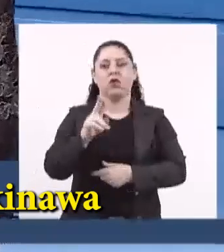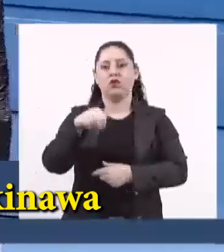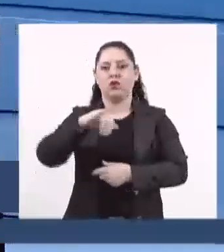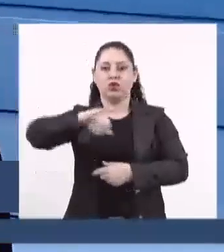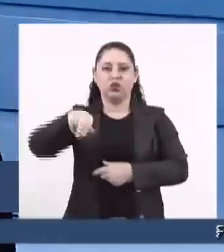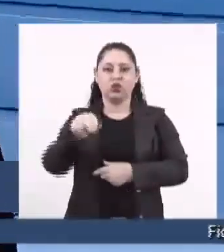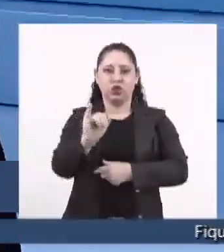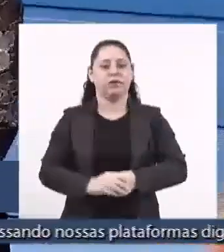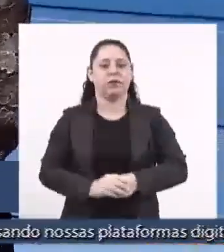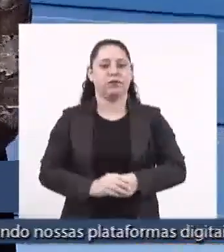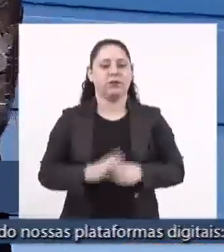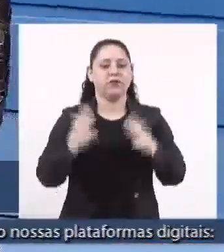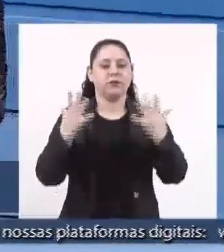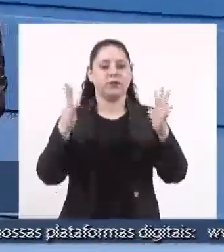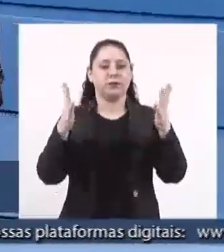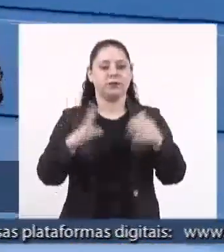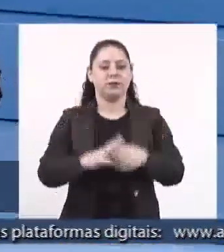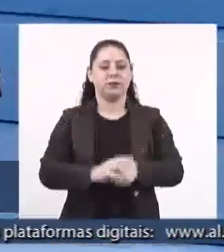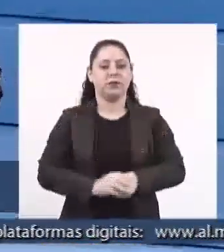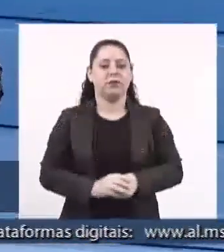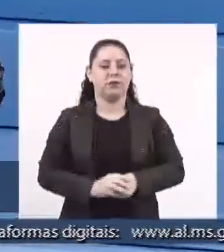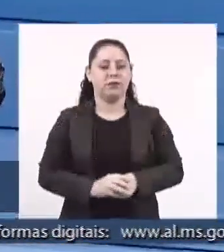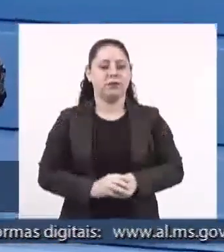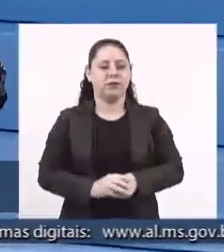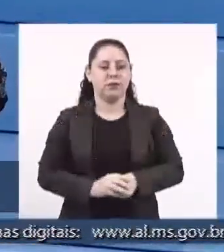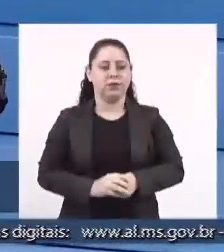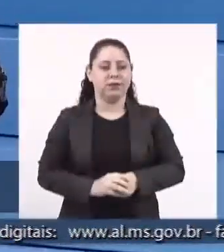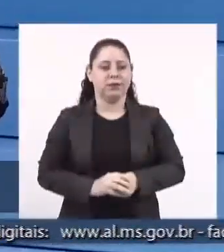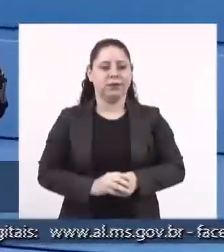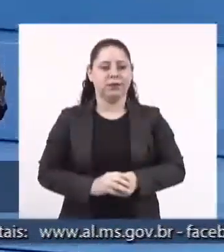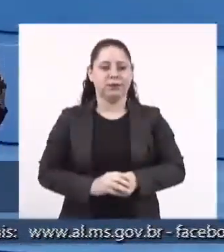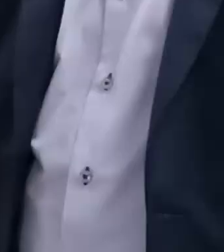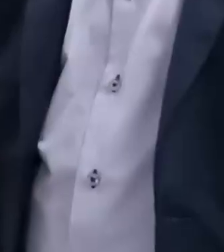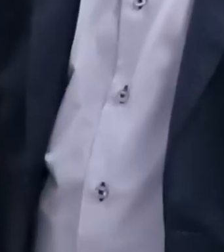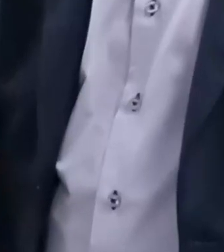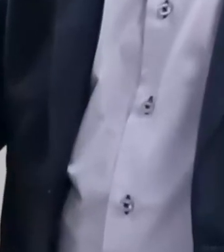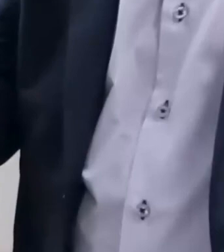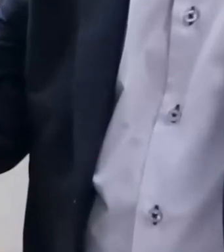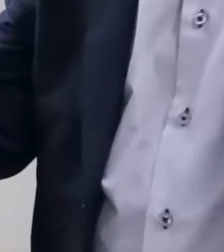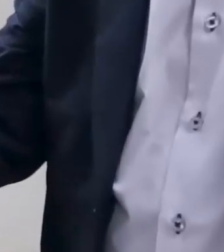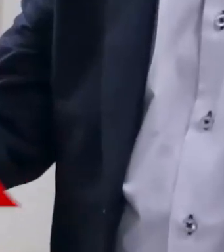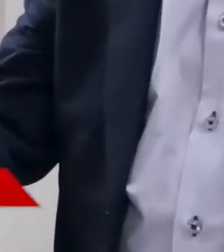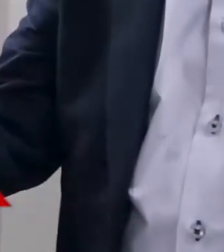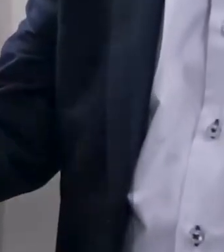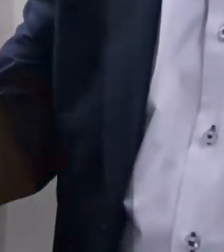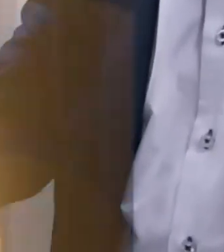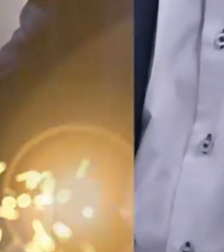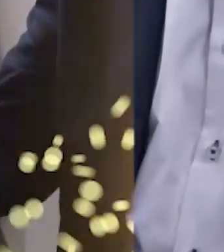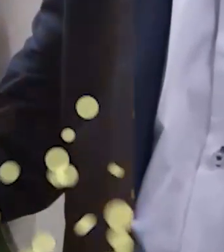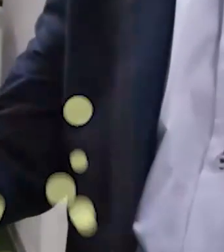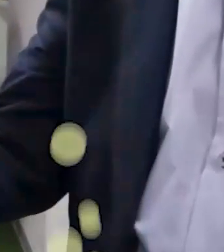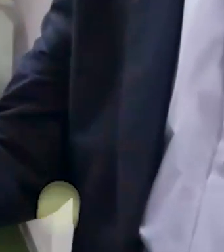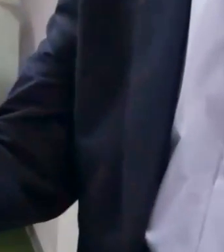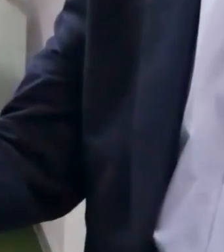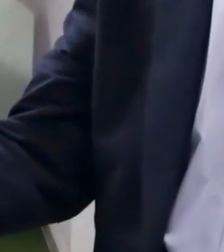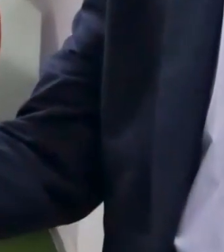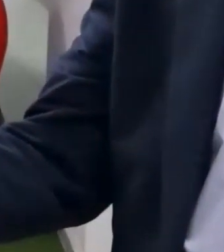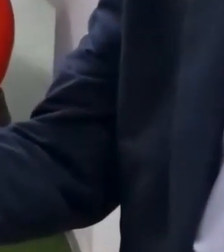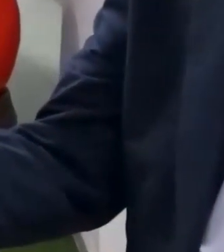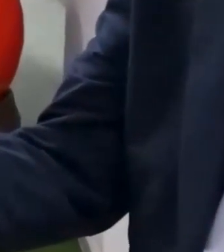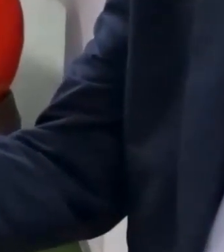que me é rica ficou bastante emocionada com a distinção da comida Então hoje eu tô muito feliz